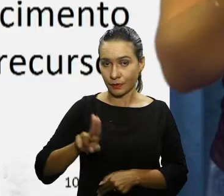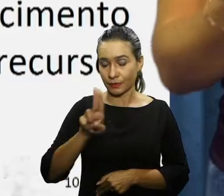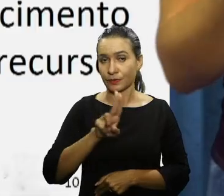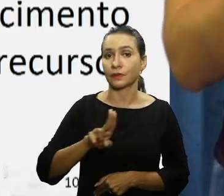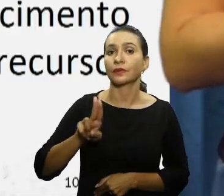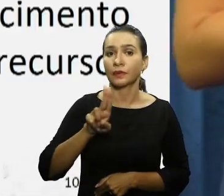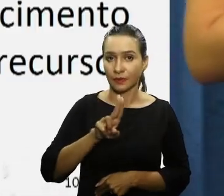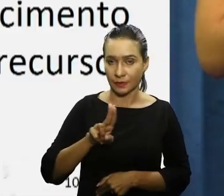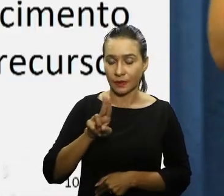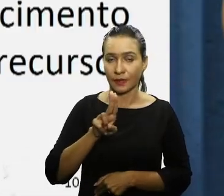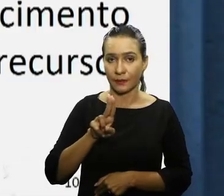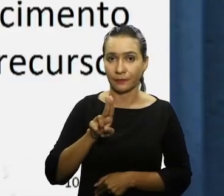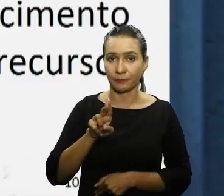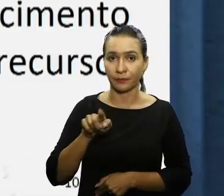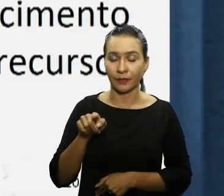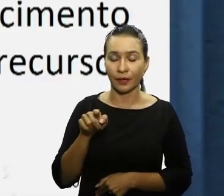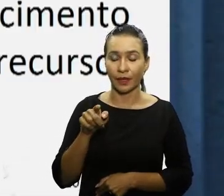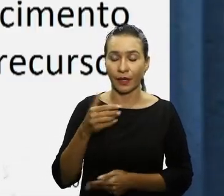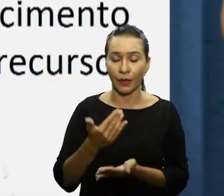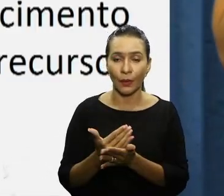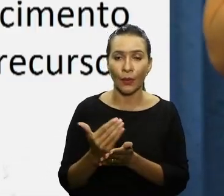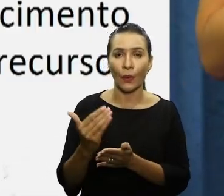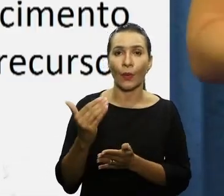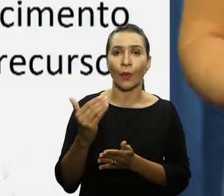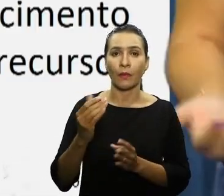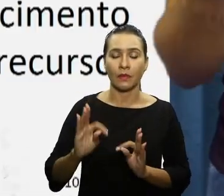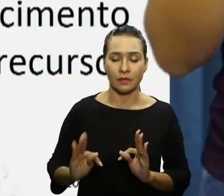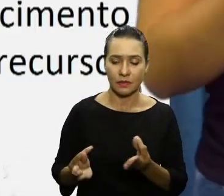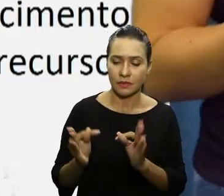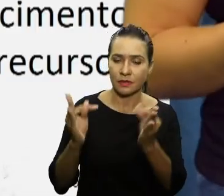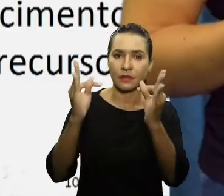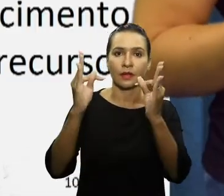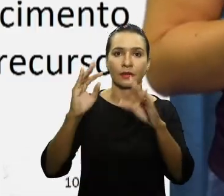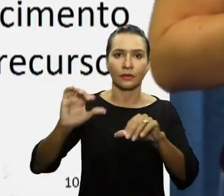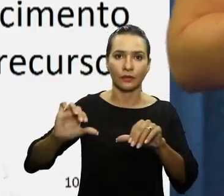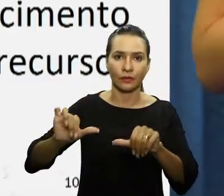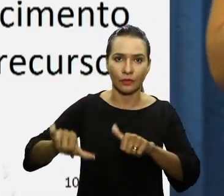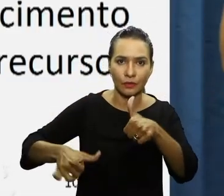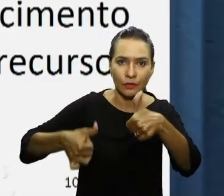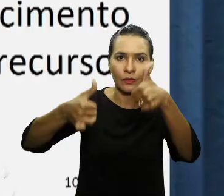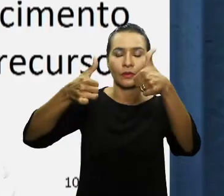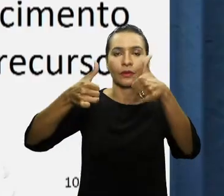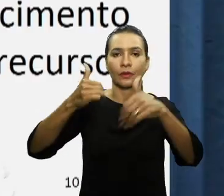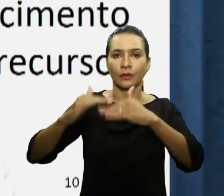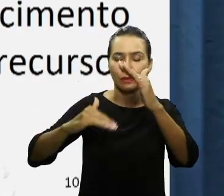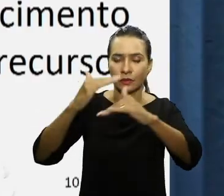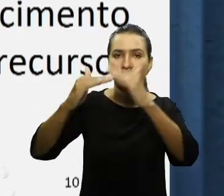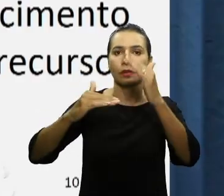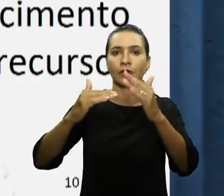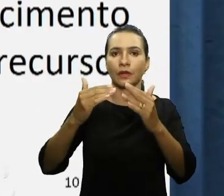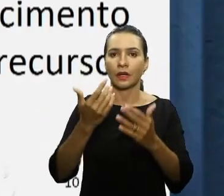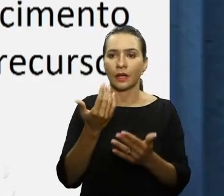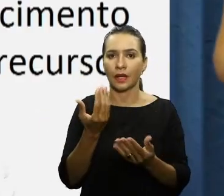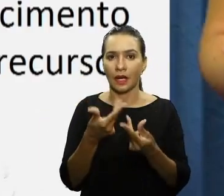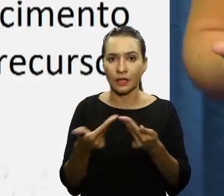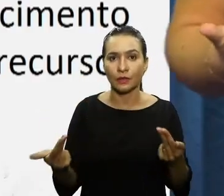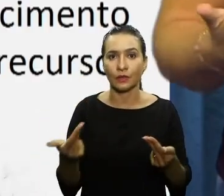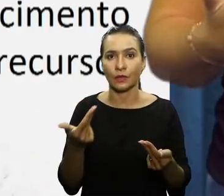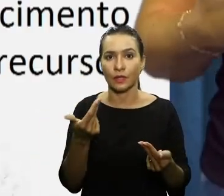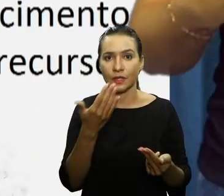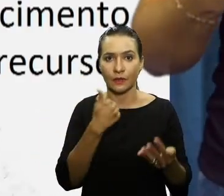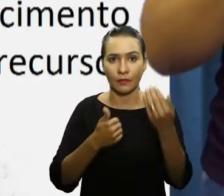para atender às suas necessidades tecnológicas, às suas necessidades de consumo, ele foi fazendo